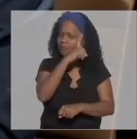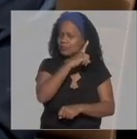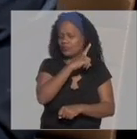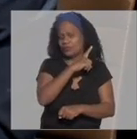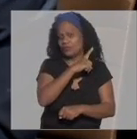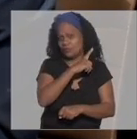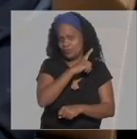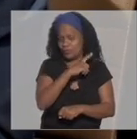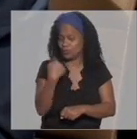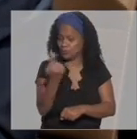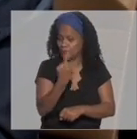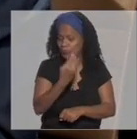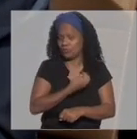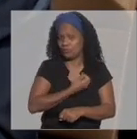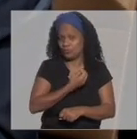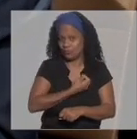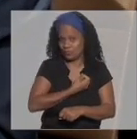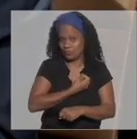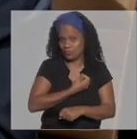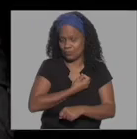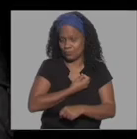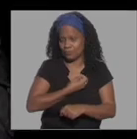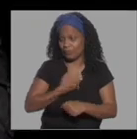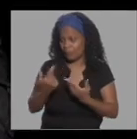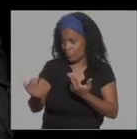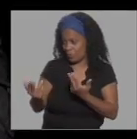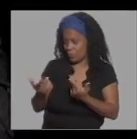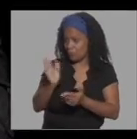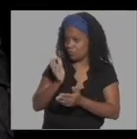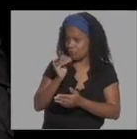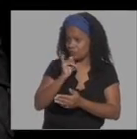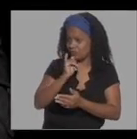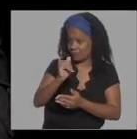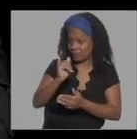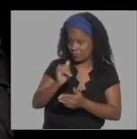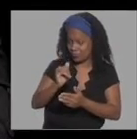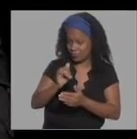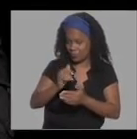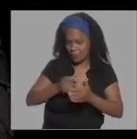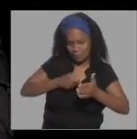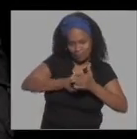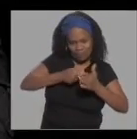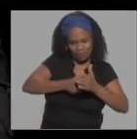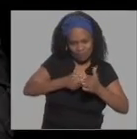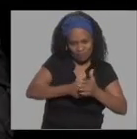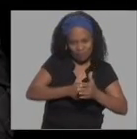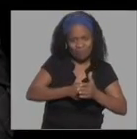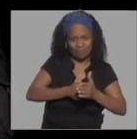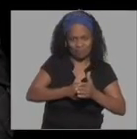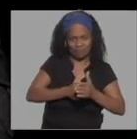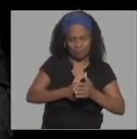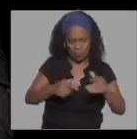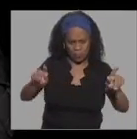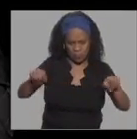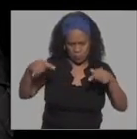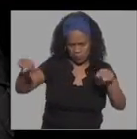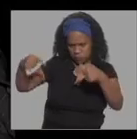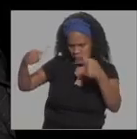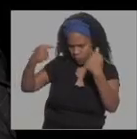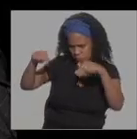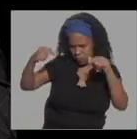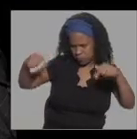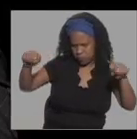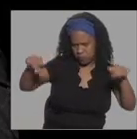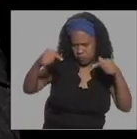difícil como é o que nós estamos vendo hoje é como eu digo é desafiador essa esse obstáculo que é